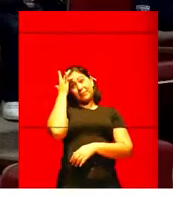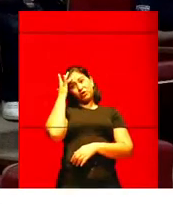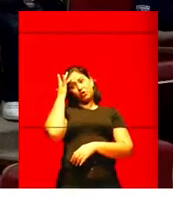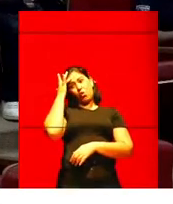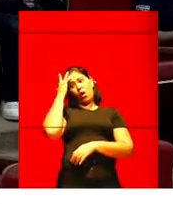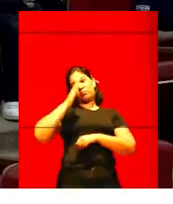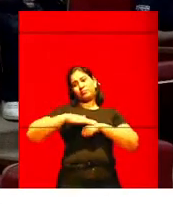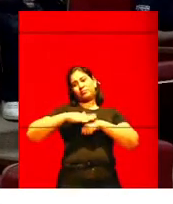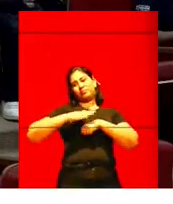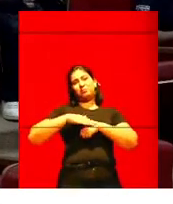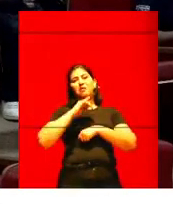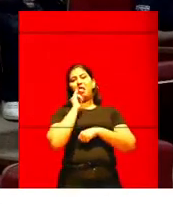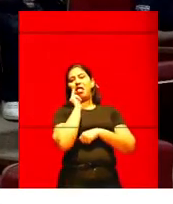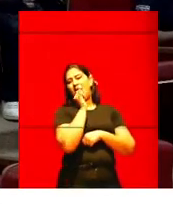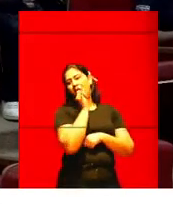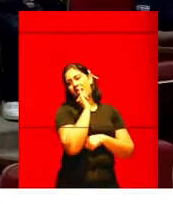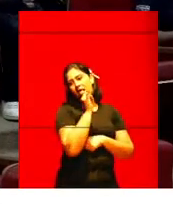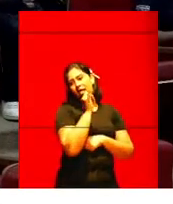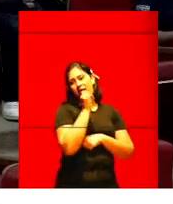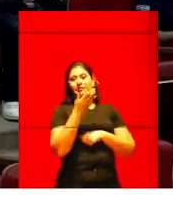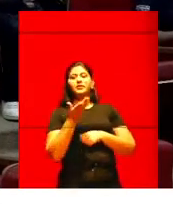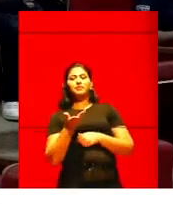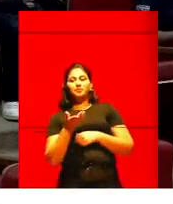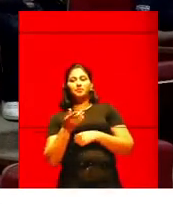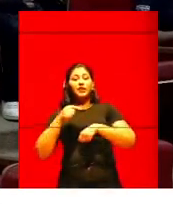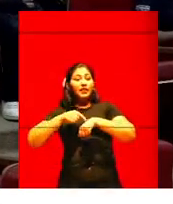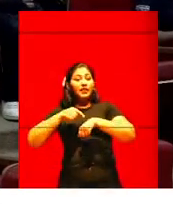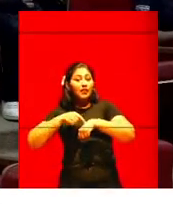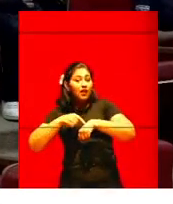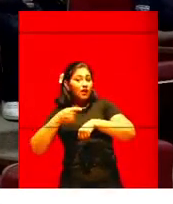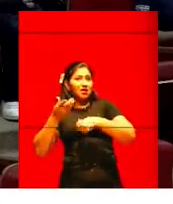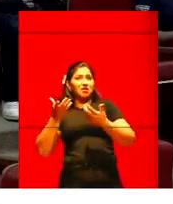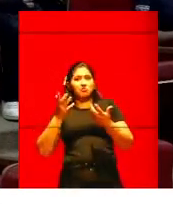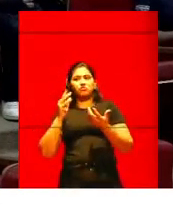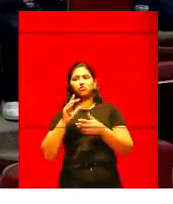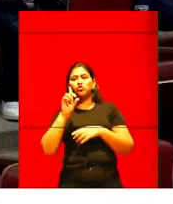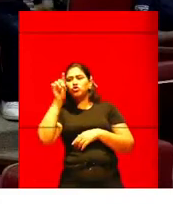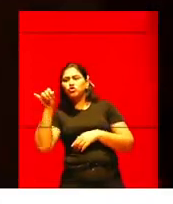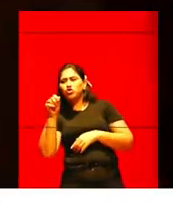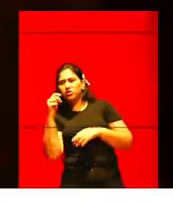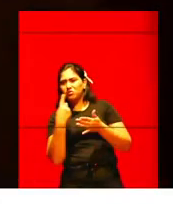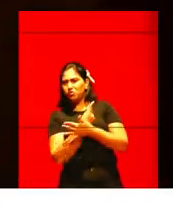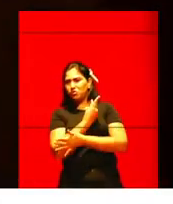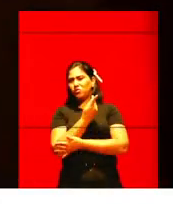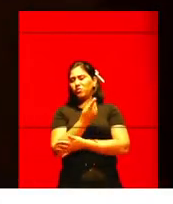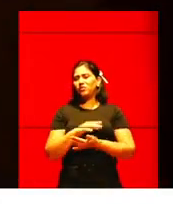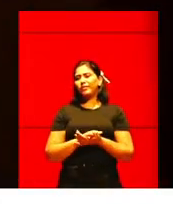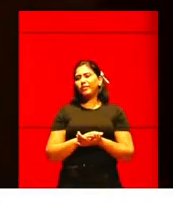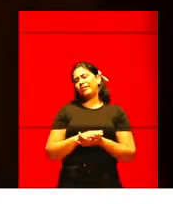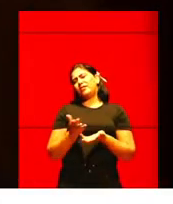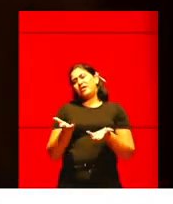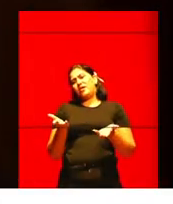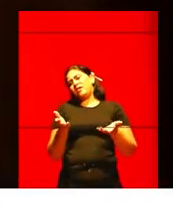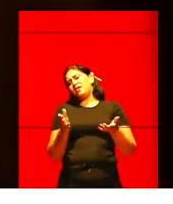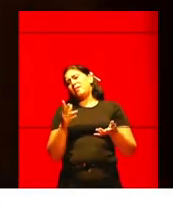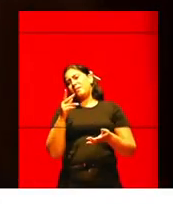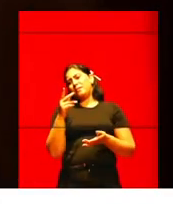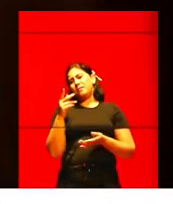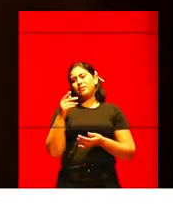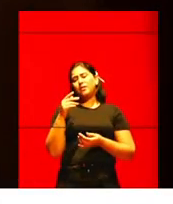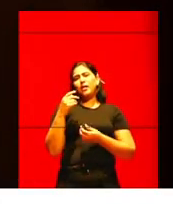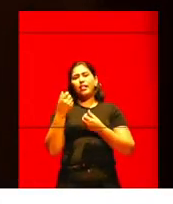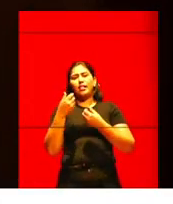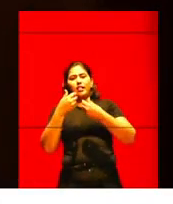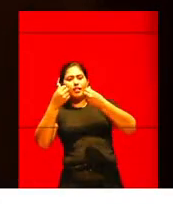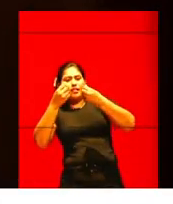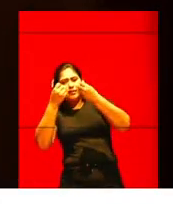narrador. Tem tempo? É o passado. Ninguém narra o futuro, só vidente. Você fica lá, lendo a mão, lê o horóscopo,